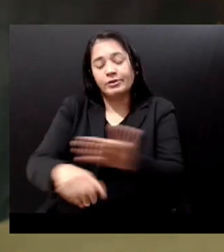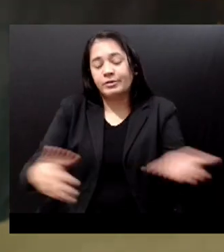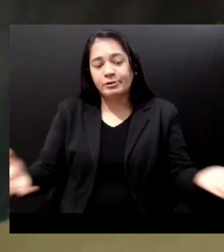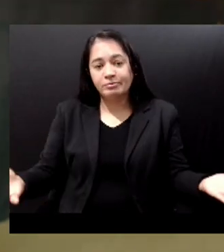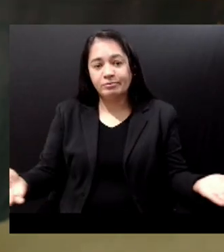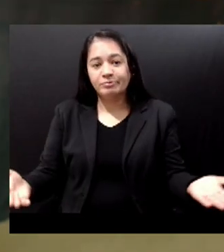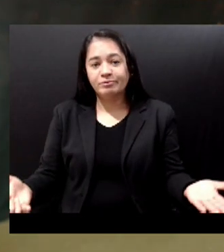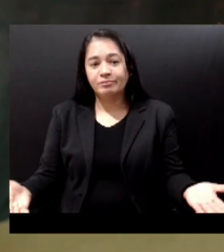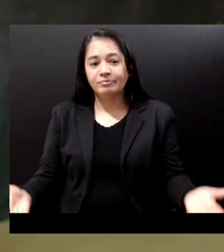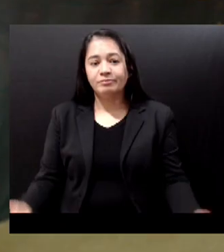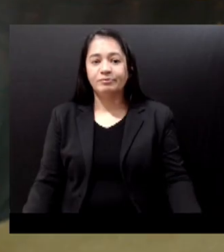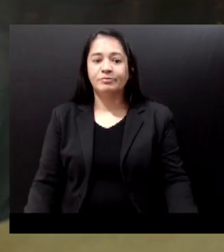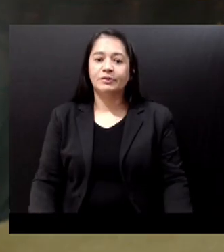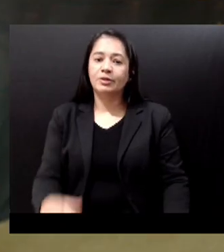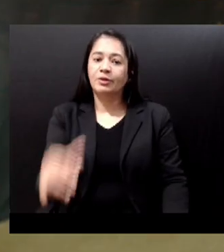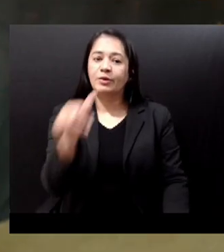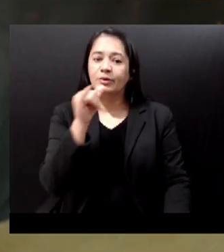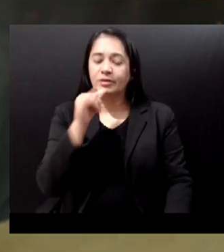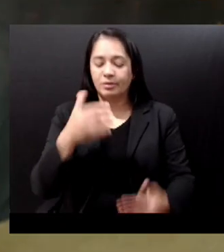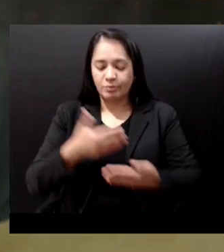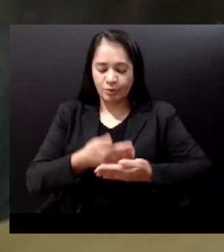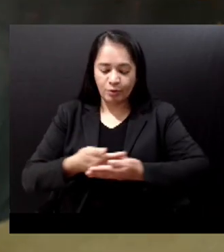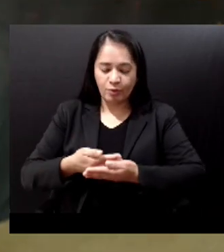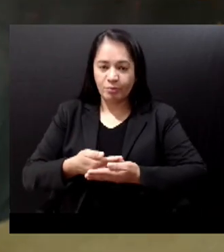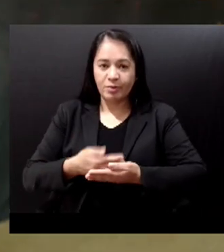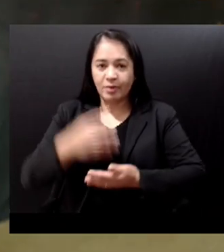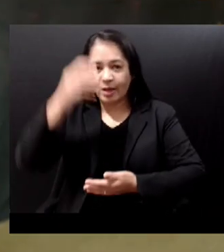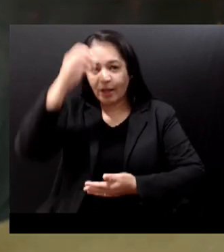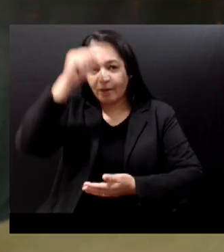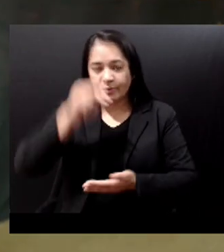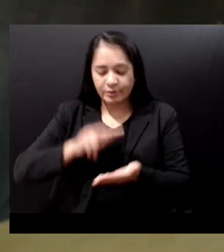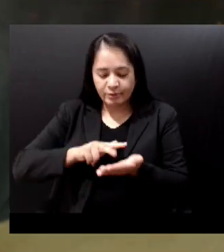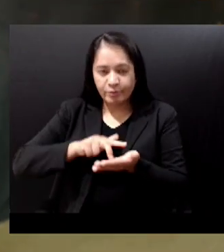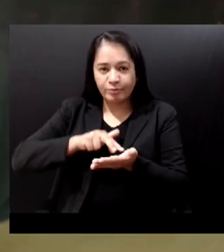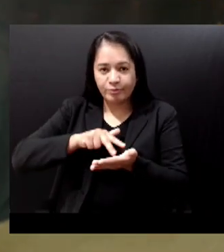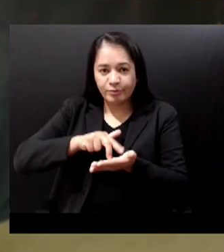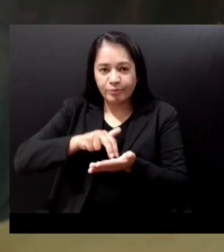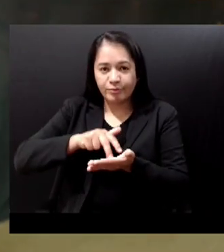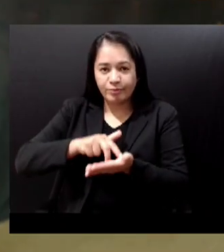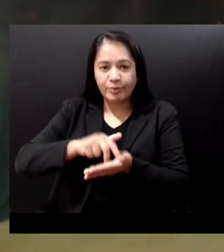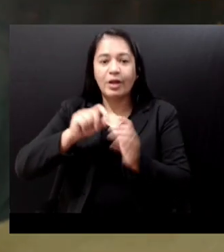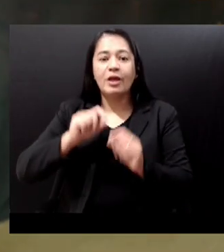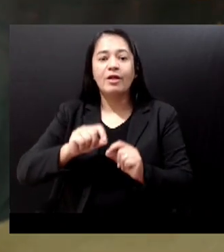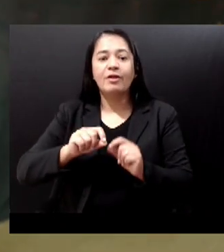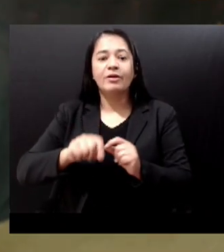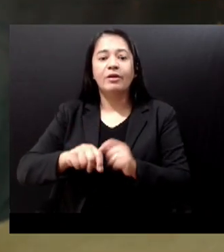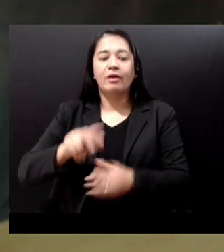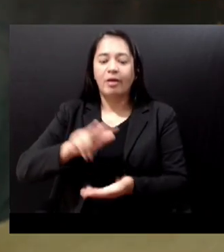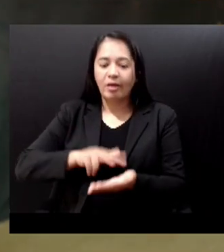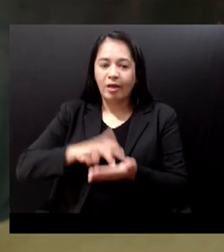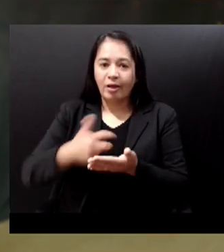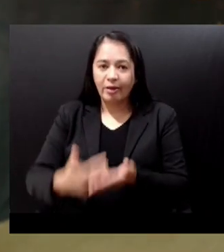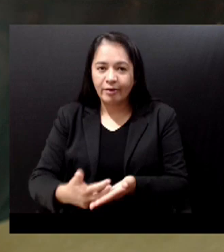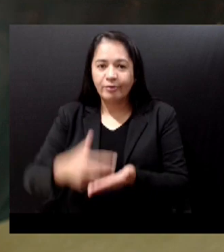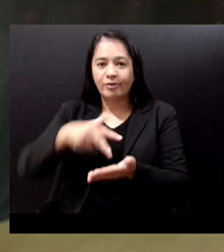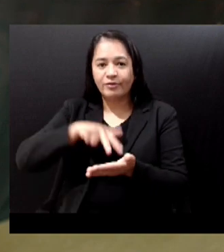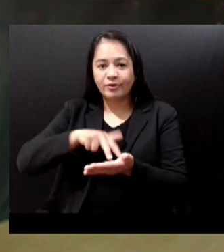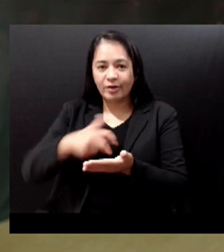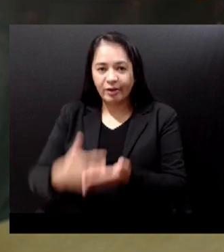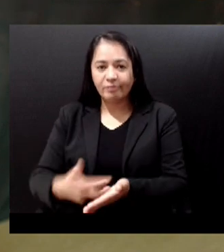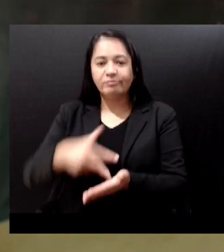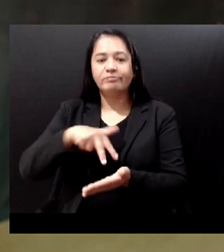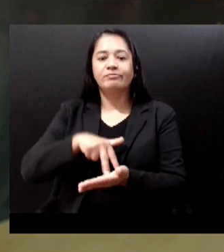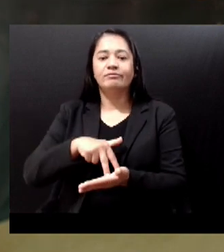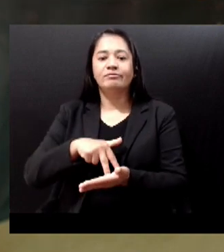para aprender a caminhar, ele foi o quê? Disciplinado, porque ele caiu, levantou, caiu, levantou, caiu, levantou, contou com